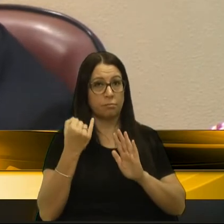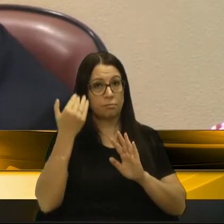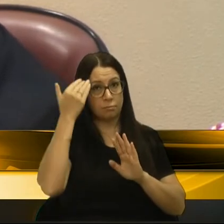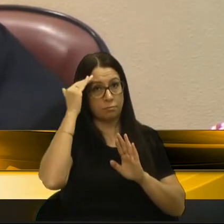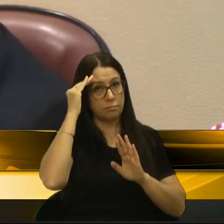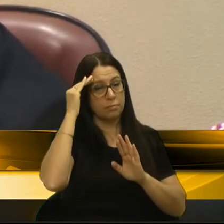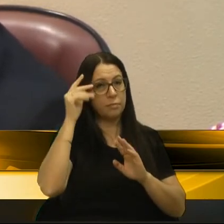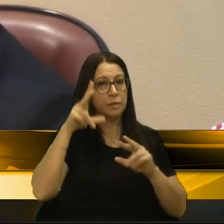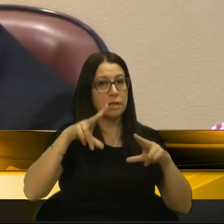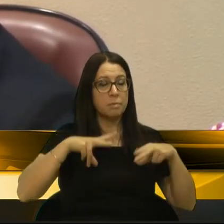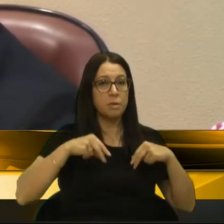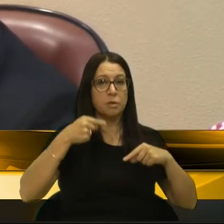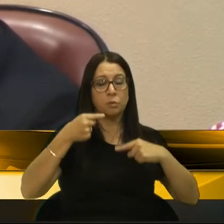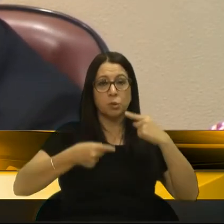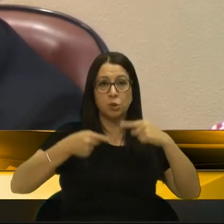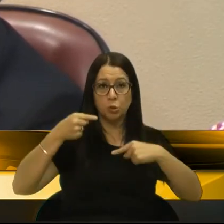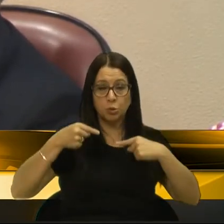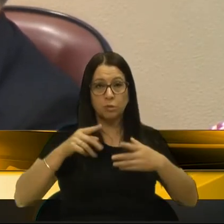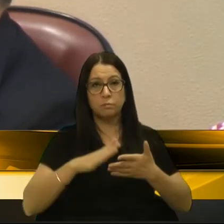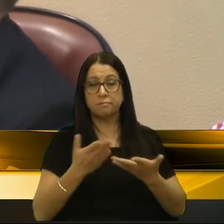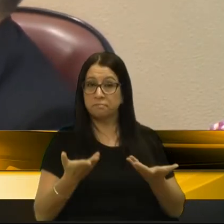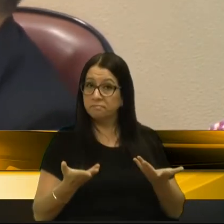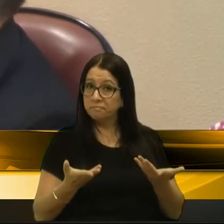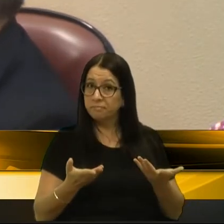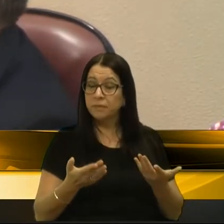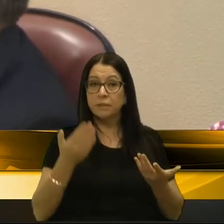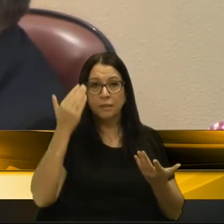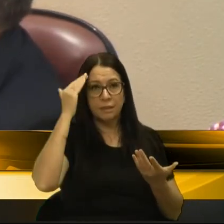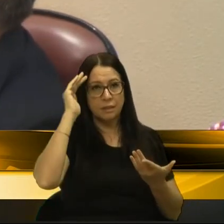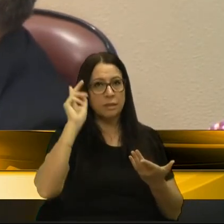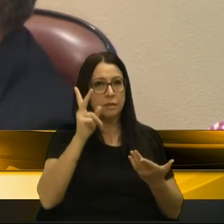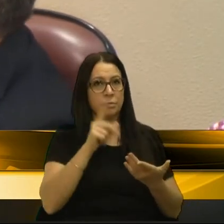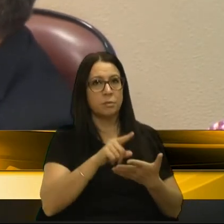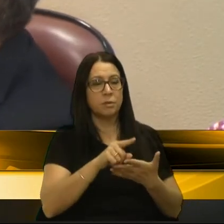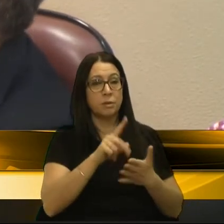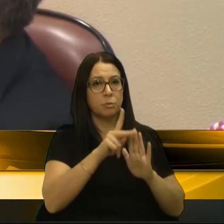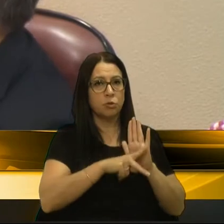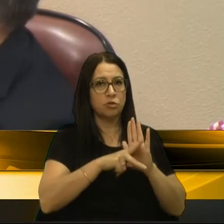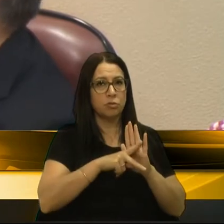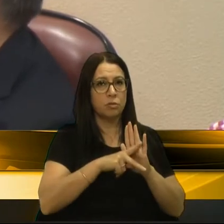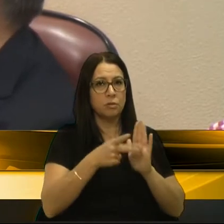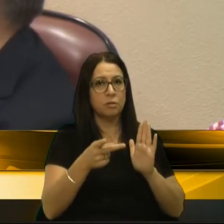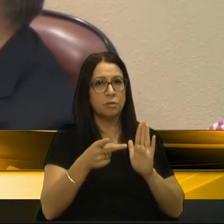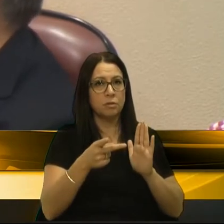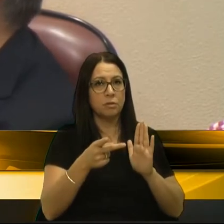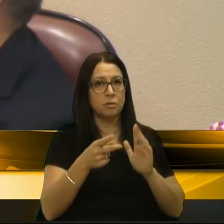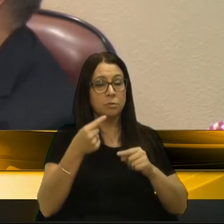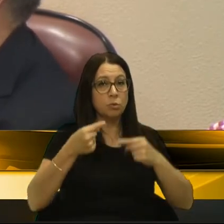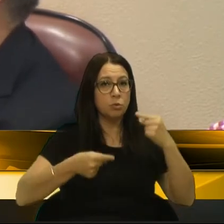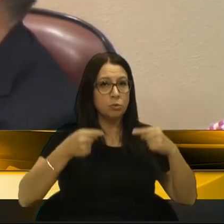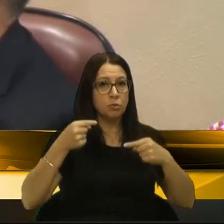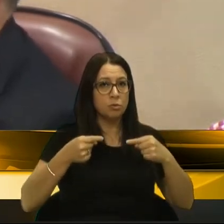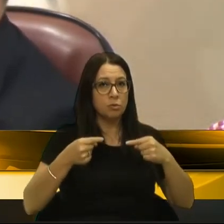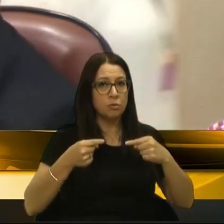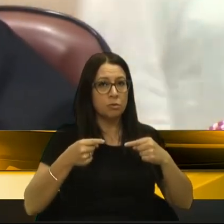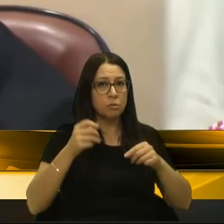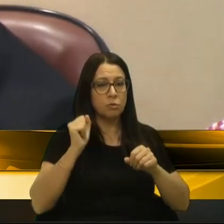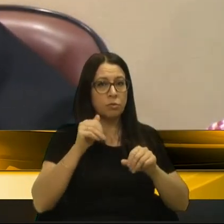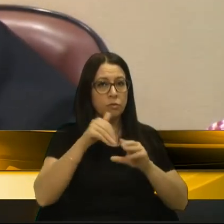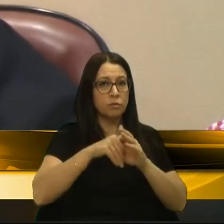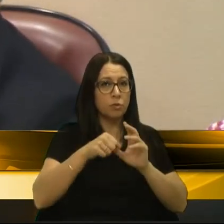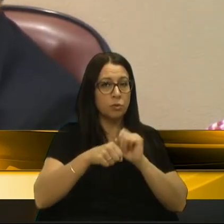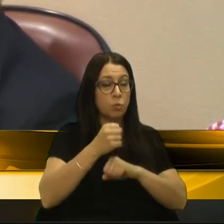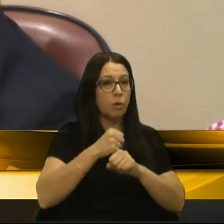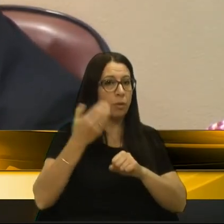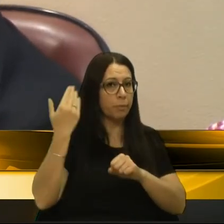até que mereça uma discussão, mas sempre entendi que esse projeto demasiadamente estava sendo discutido, poderia ter sido votado, inclusive, no ano